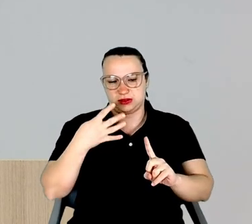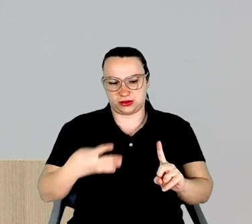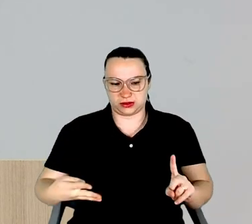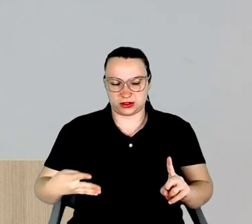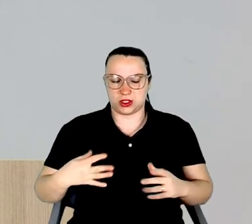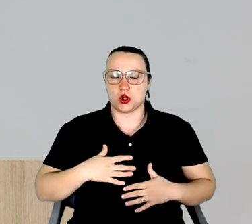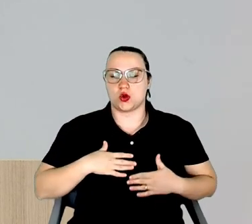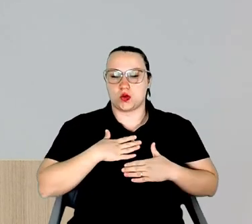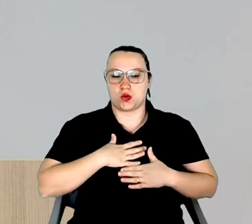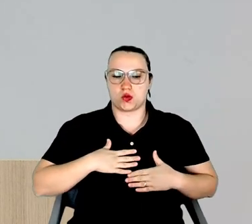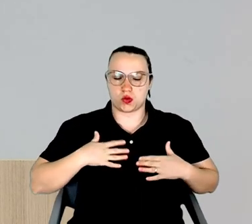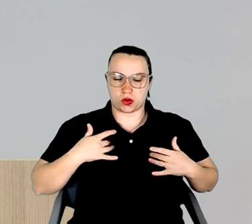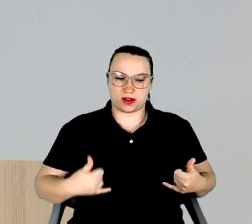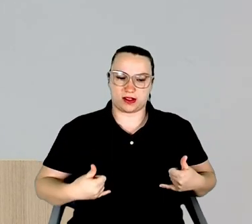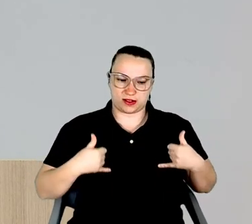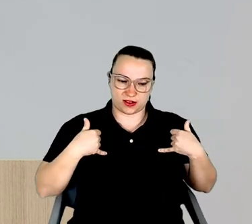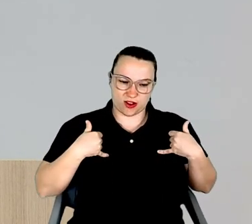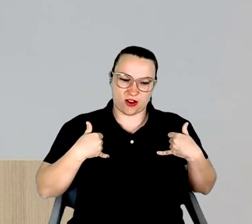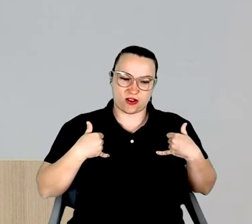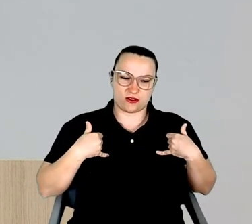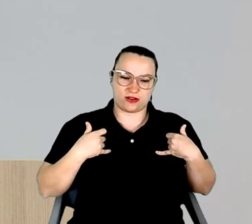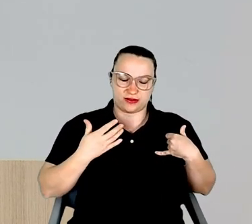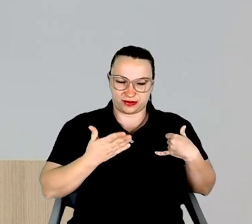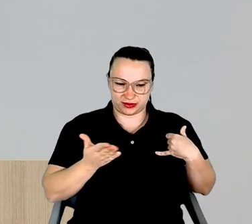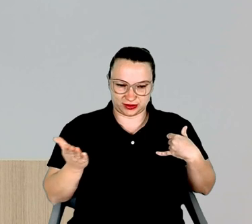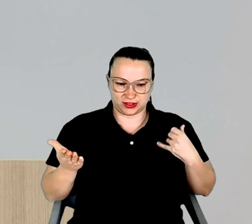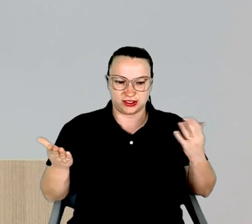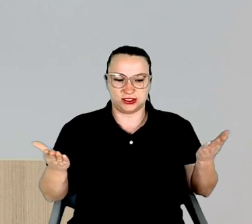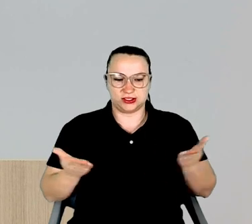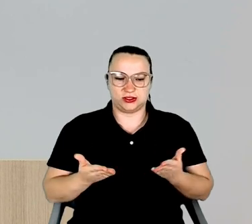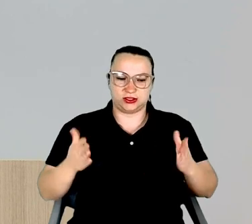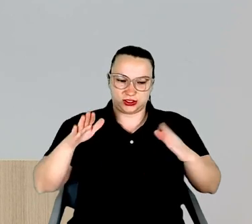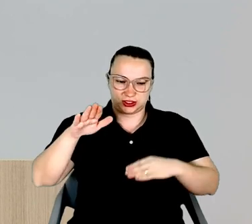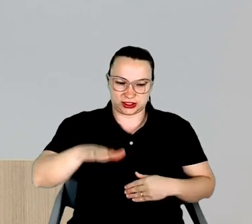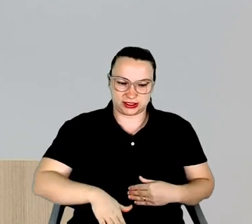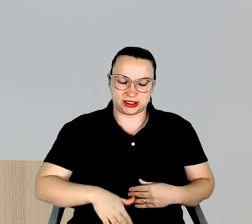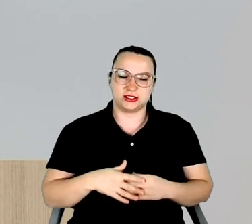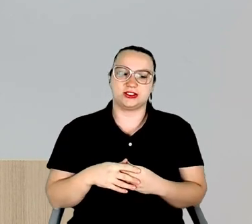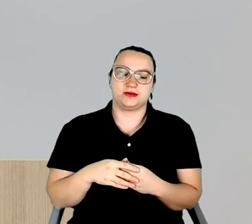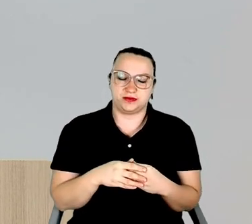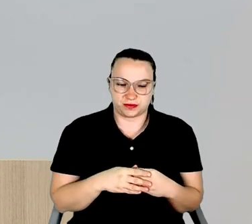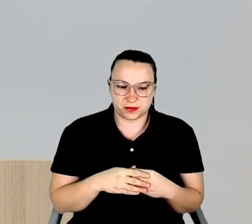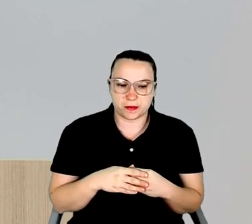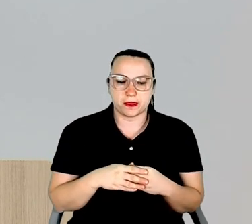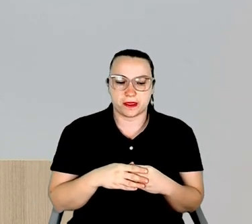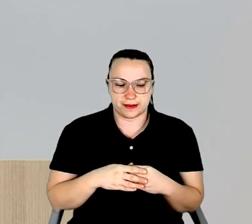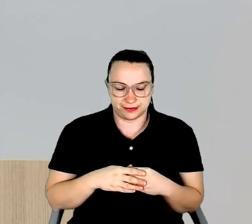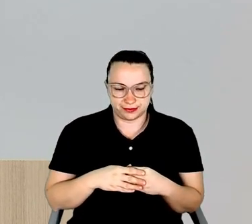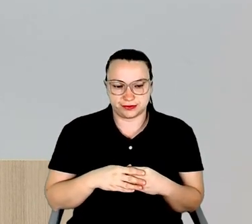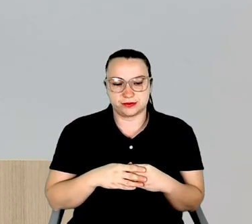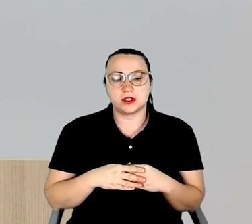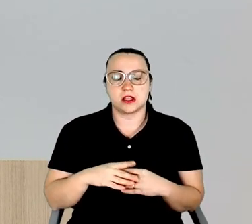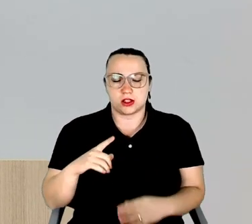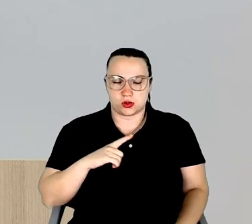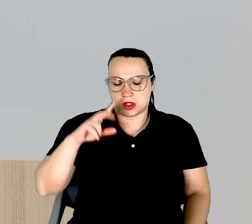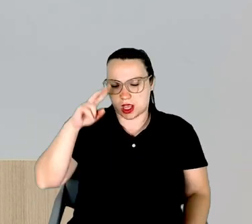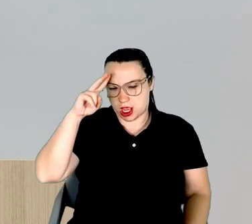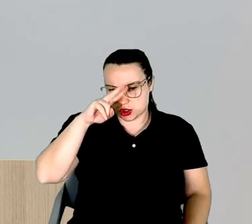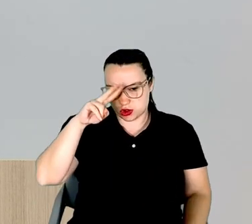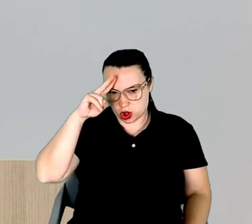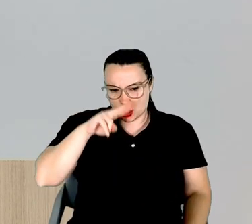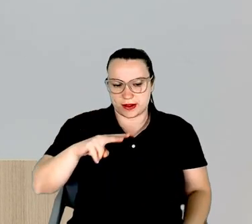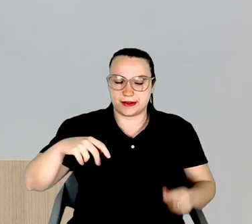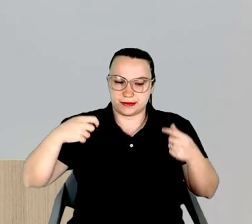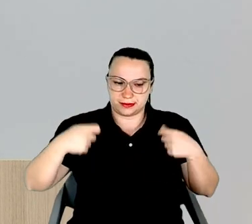ter vocês aqui nesta casa na tarde de hoje. E é claro, como tudo tem uma história, tudo precisa ter